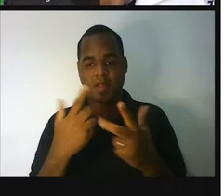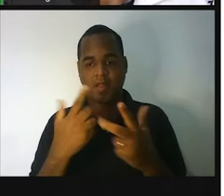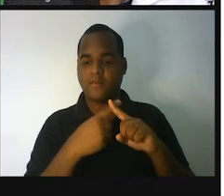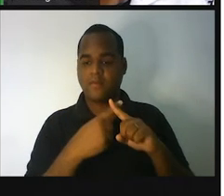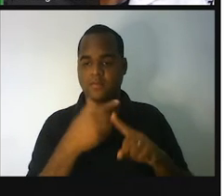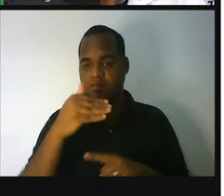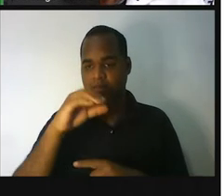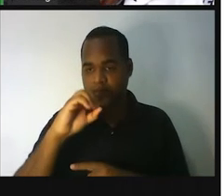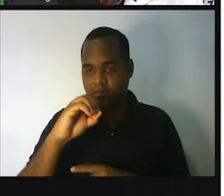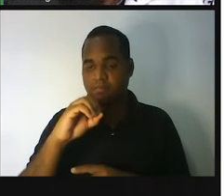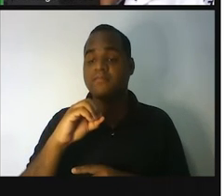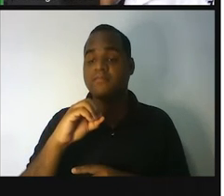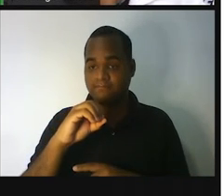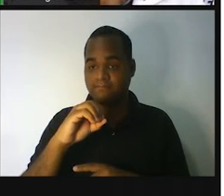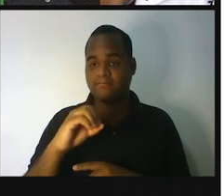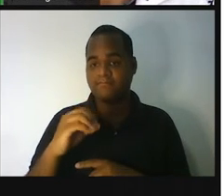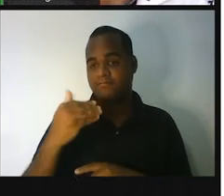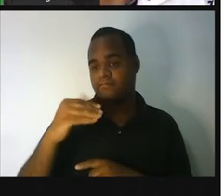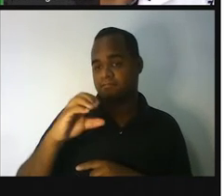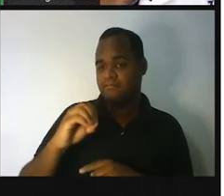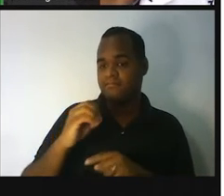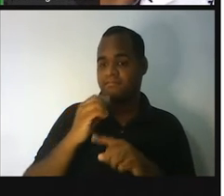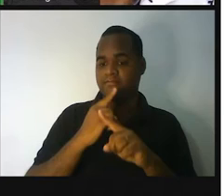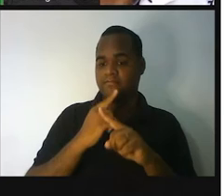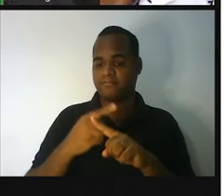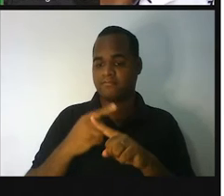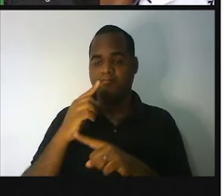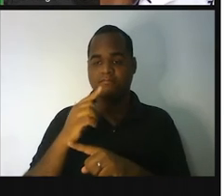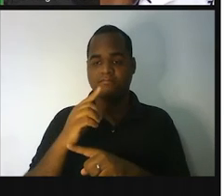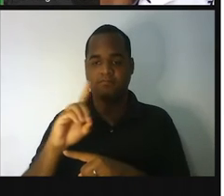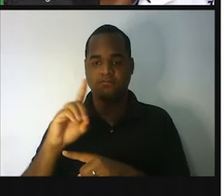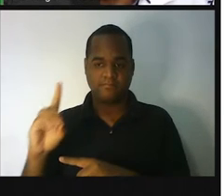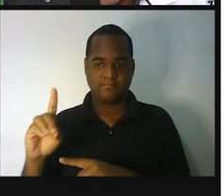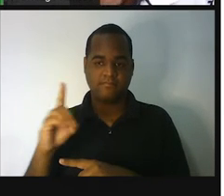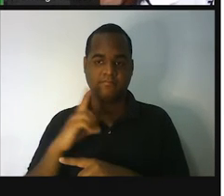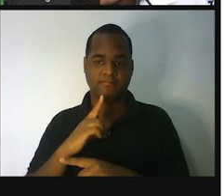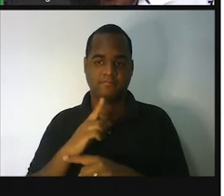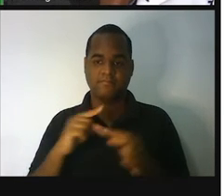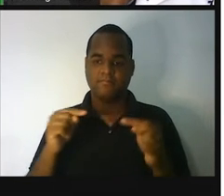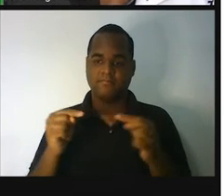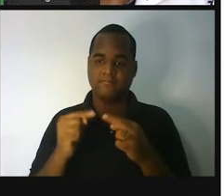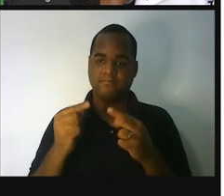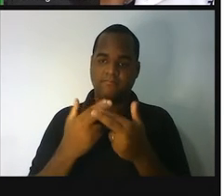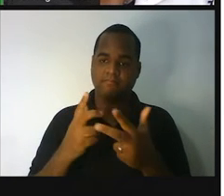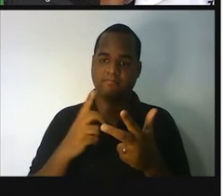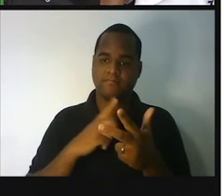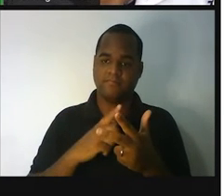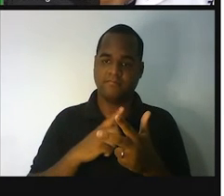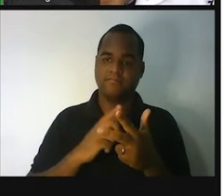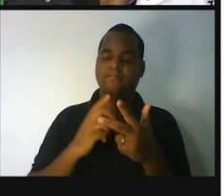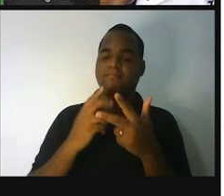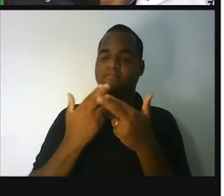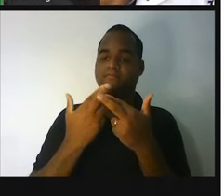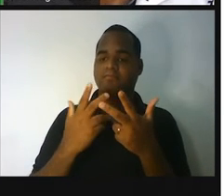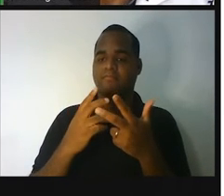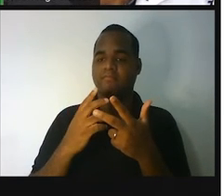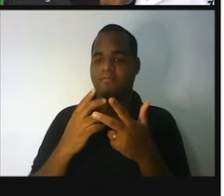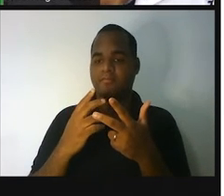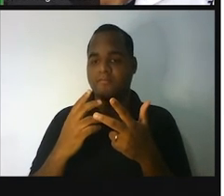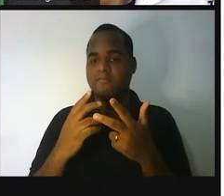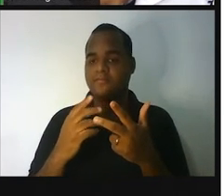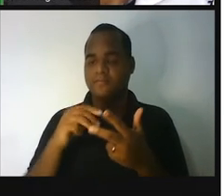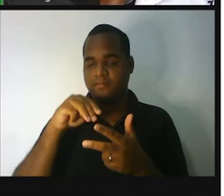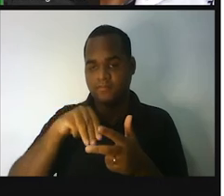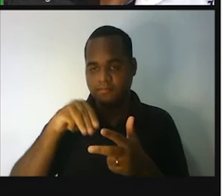e você tá indo para a direita alguém vezes bem verdade 200 centímetro